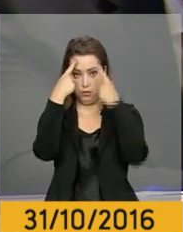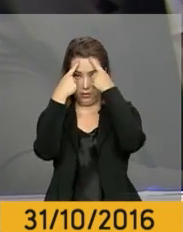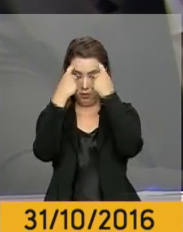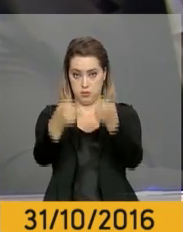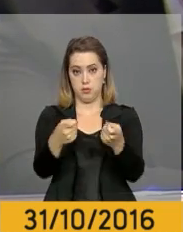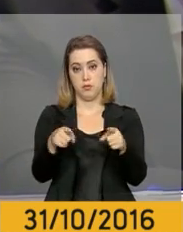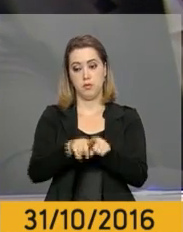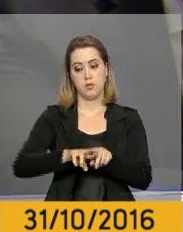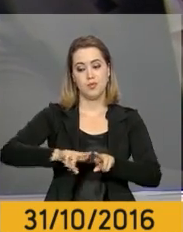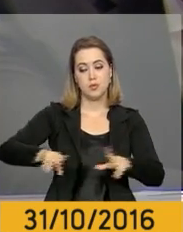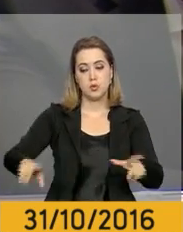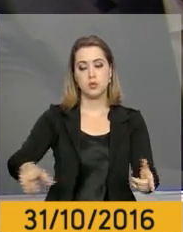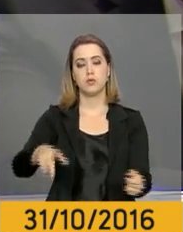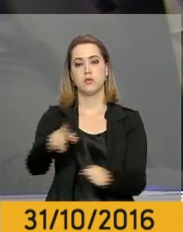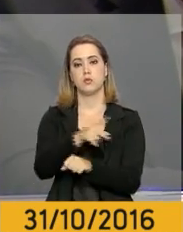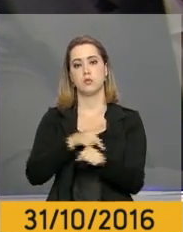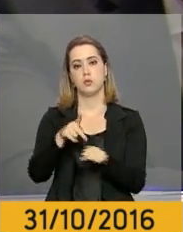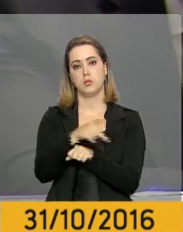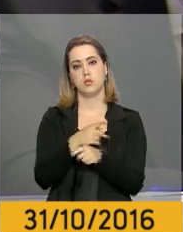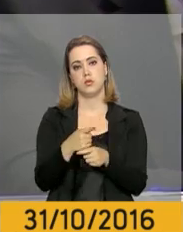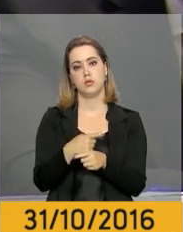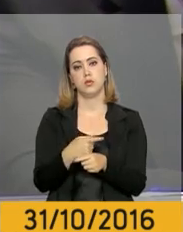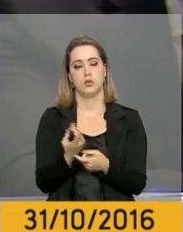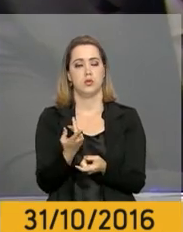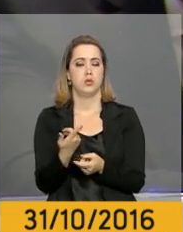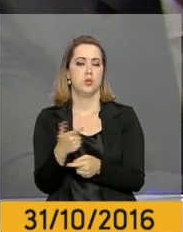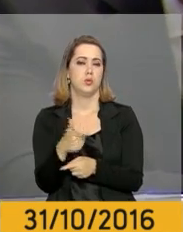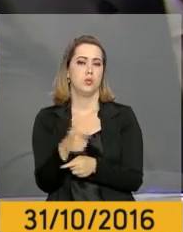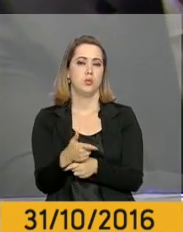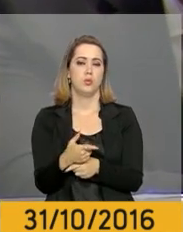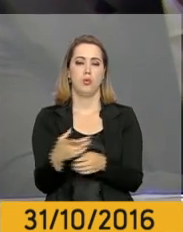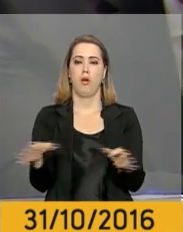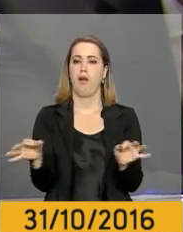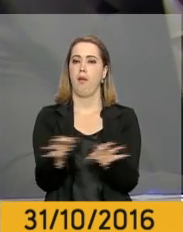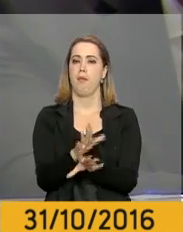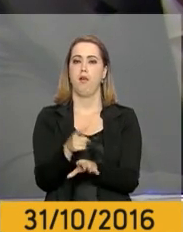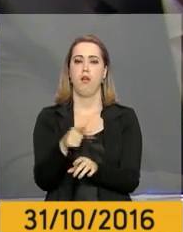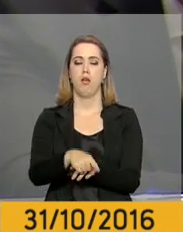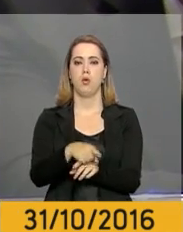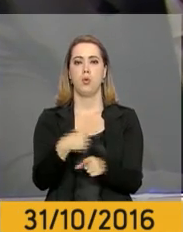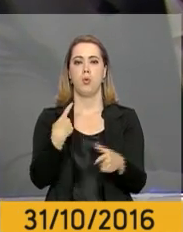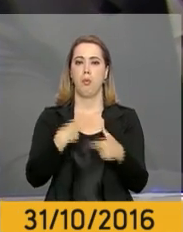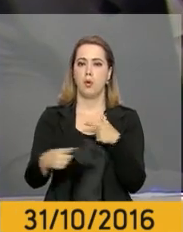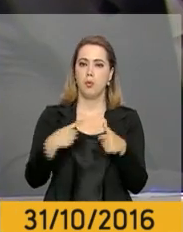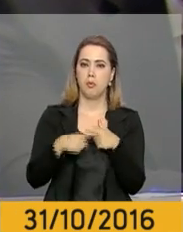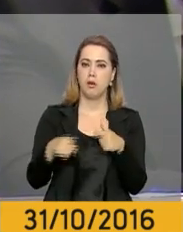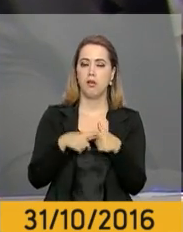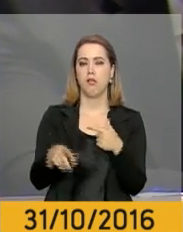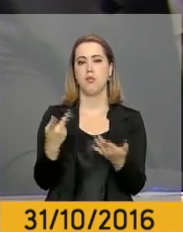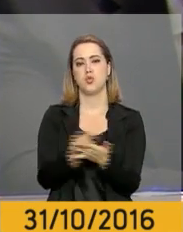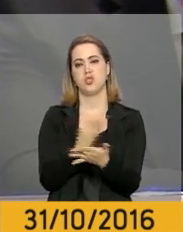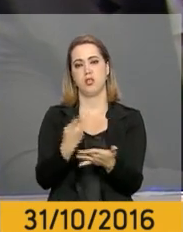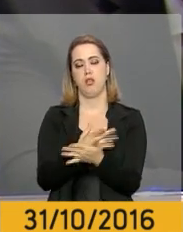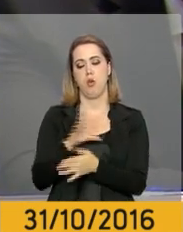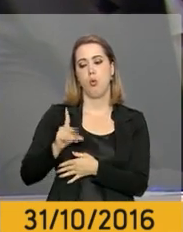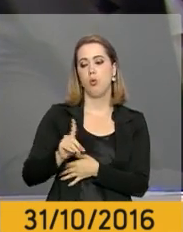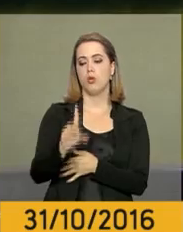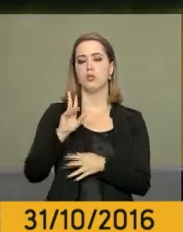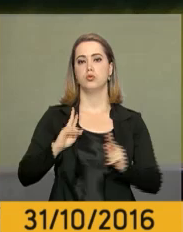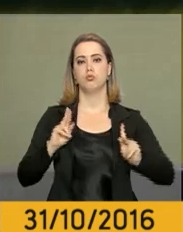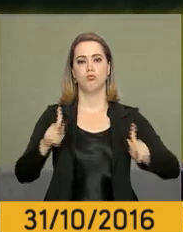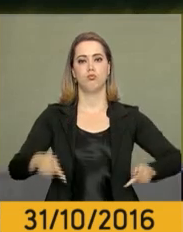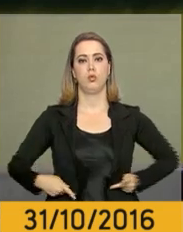diferentes países não poremos fim às inaceitáveis violações de direitos humanos que persistem mundo